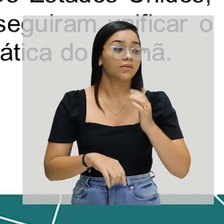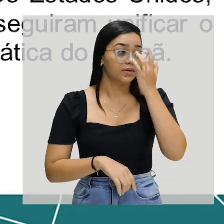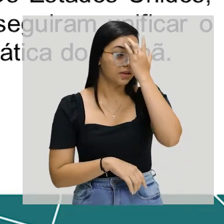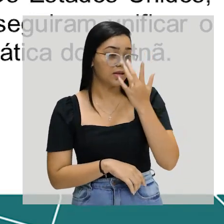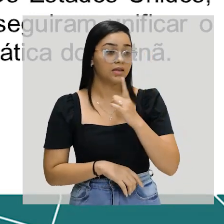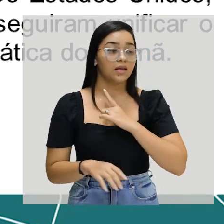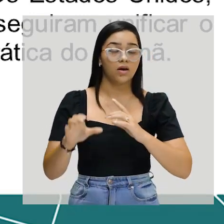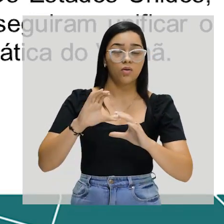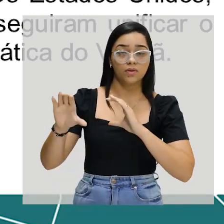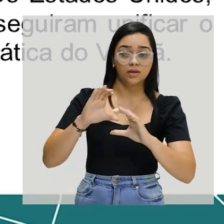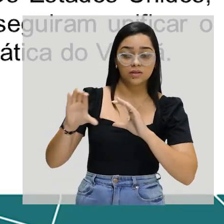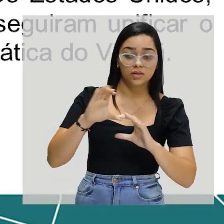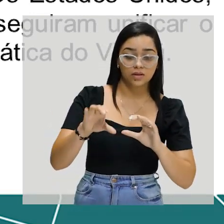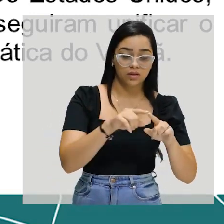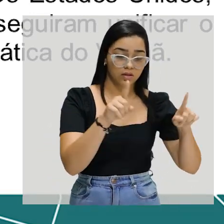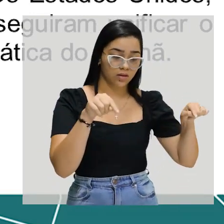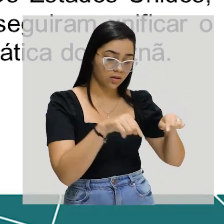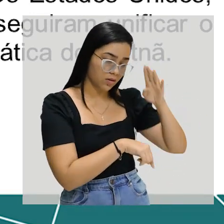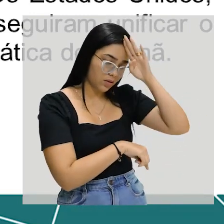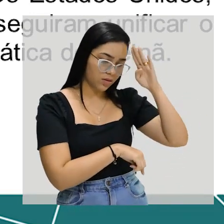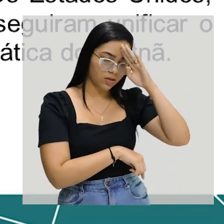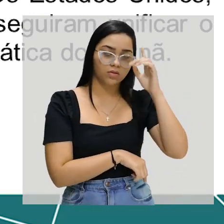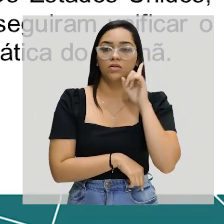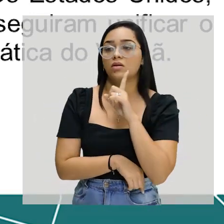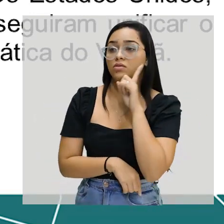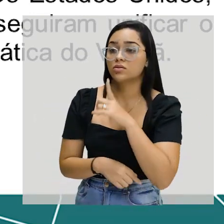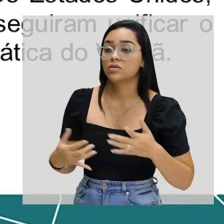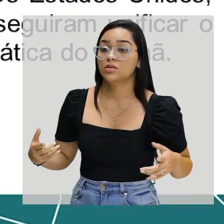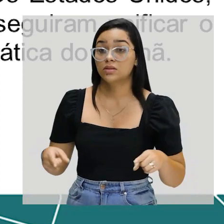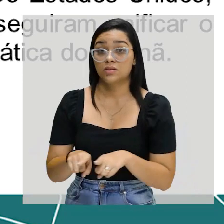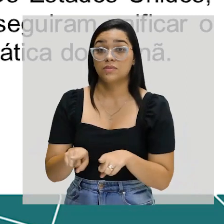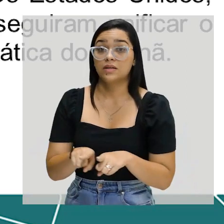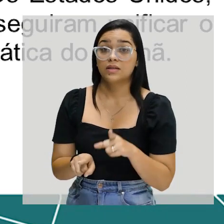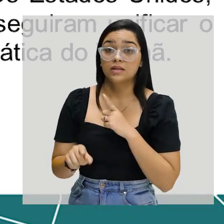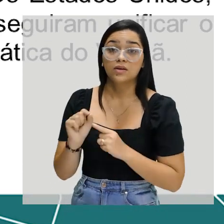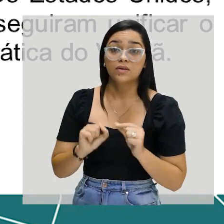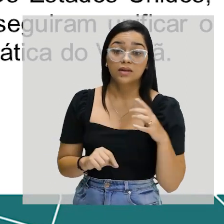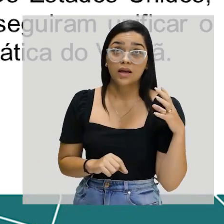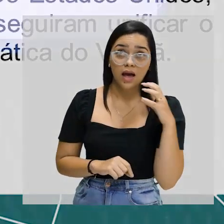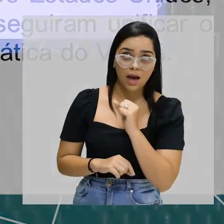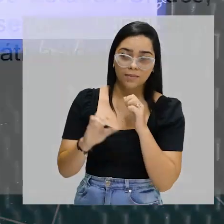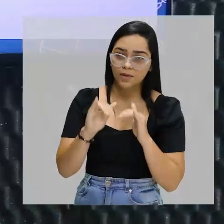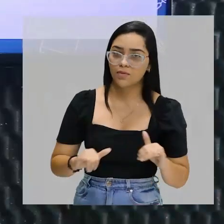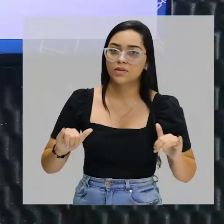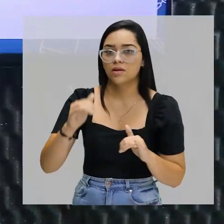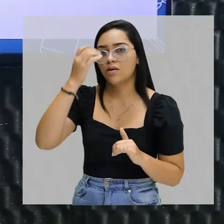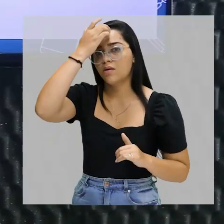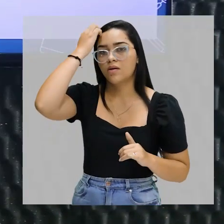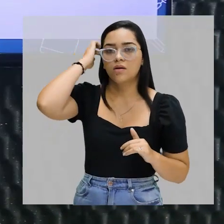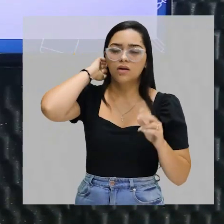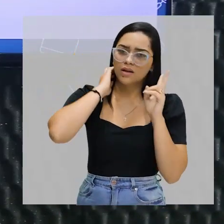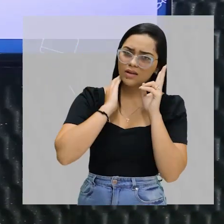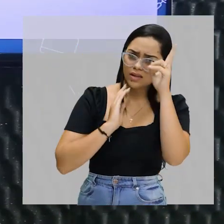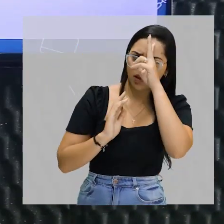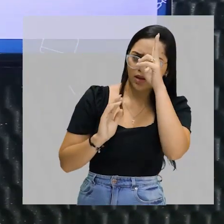facilitar a comunicação entre quartéis militares dos Estados Unidos Tá certo principalmente na velocidade da informação lembra que nós estamos